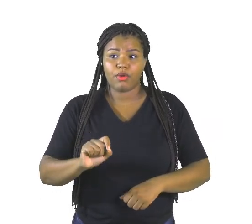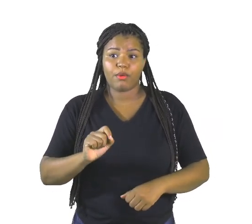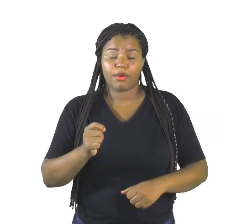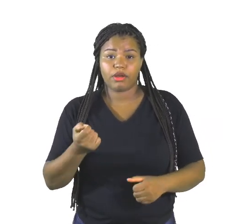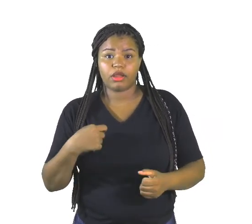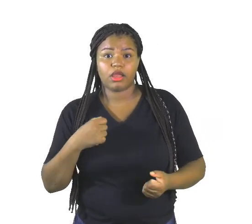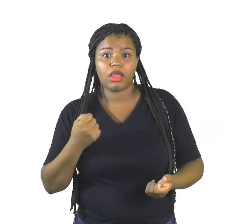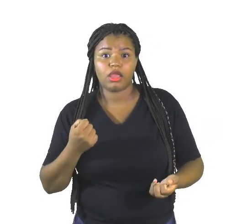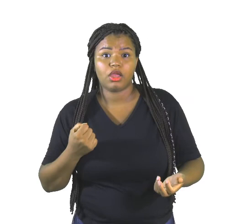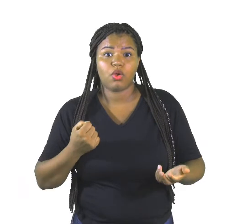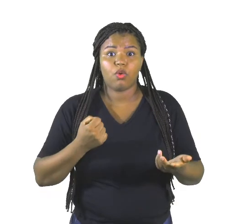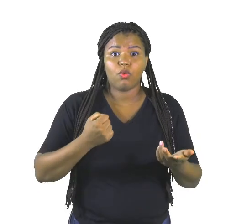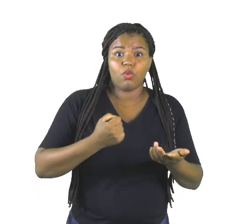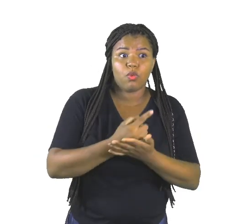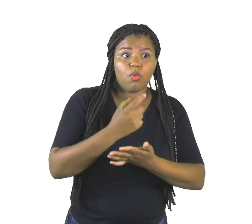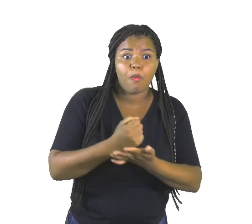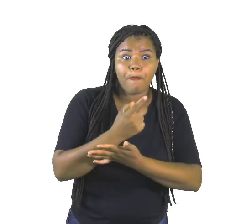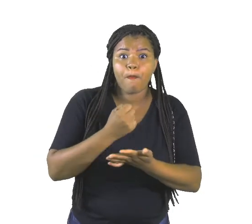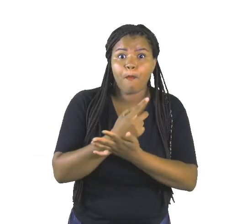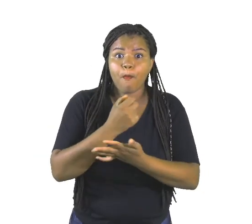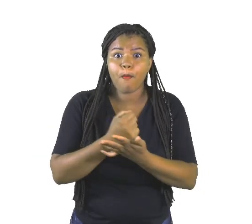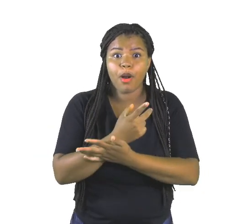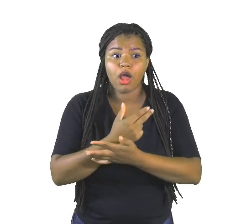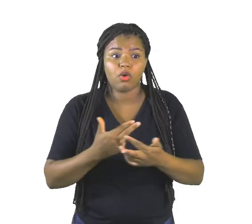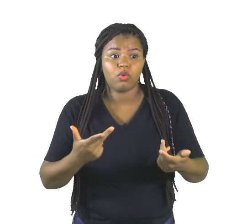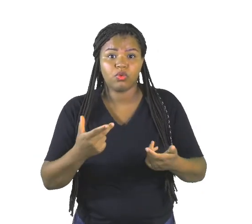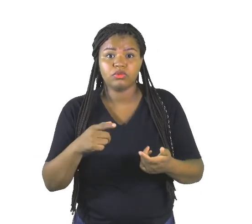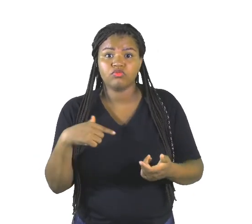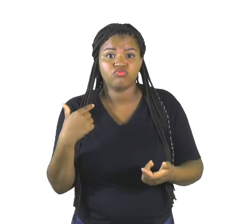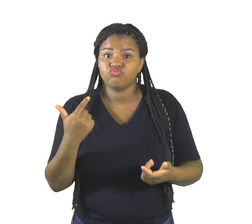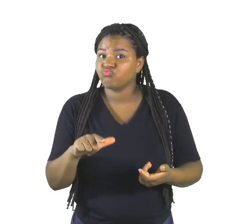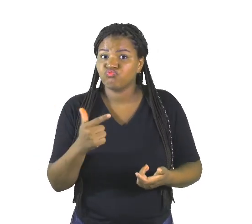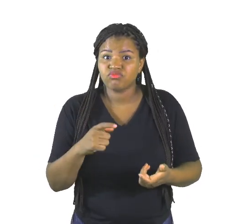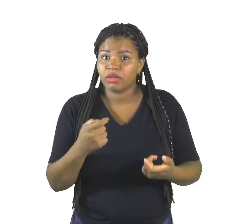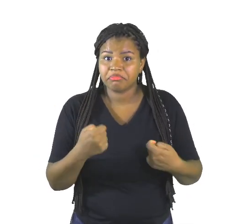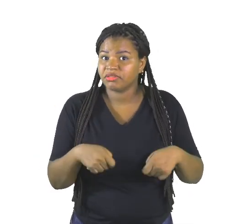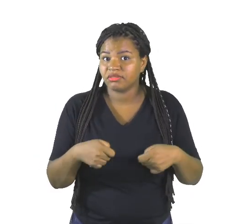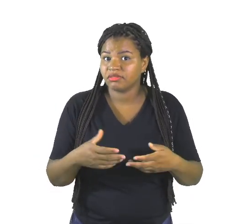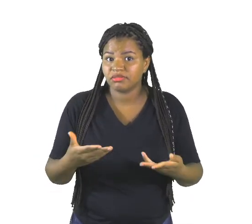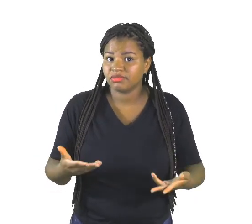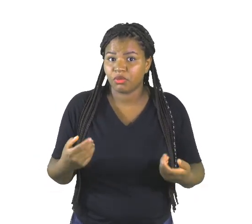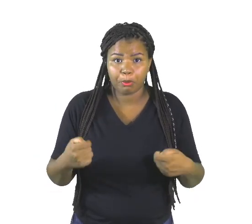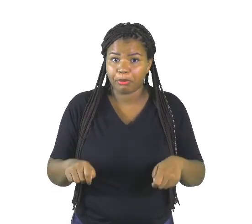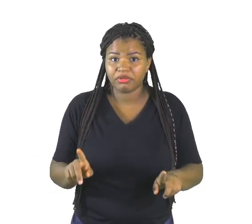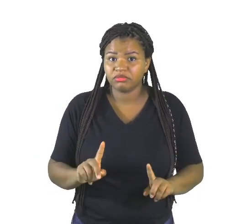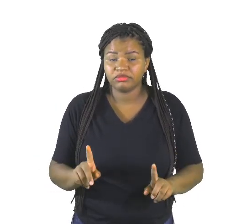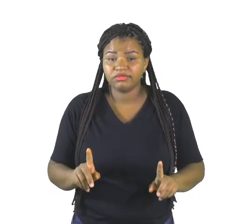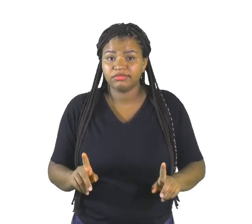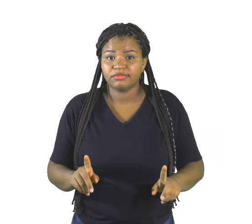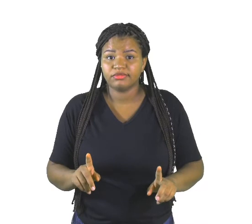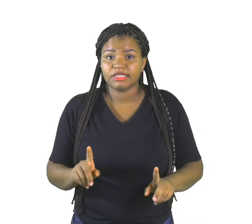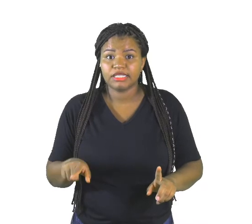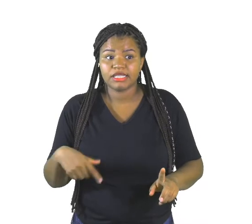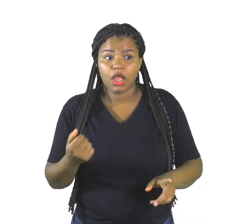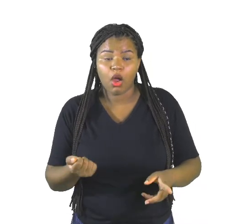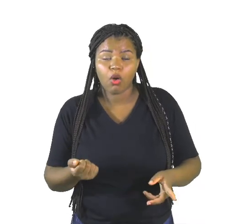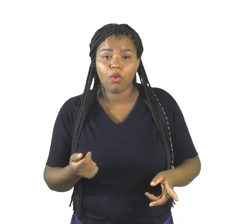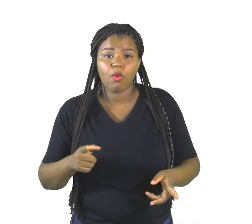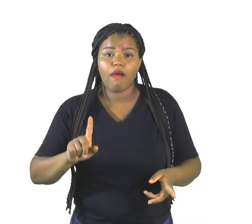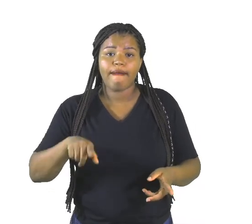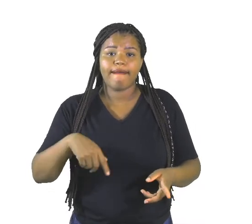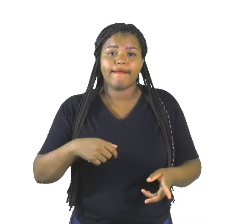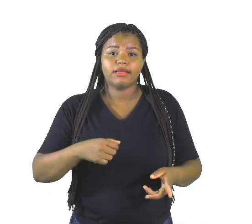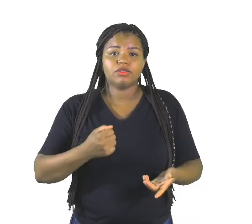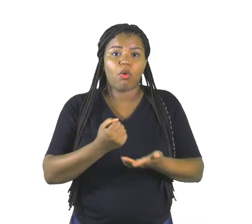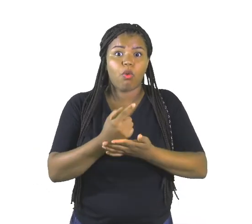coisas que nós não temos uma necessidade, né? Então muitas vezes esse consumismo, ele é gerado